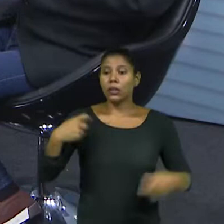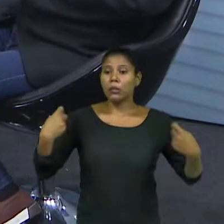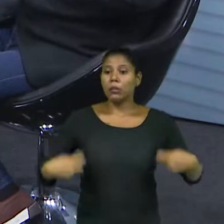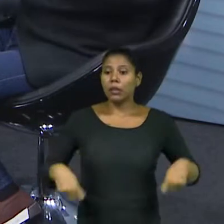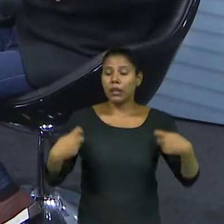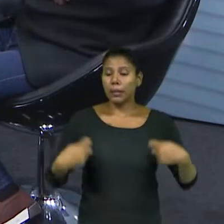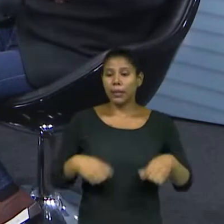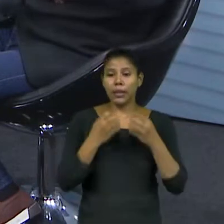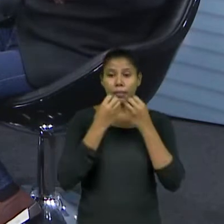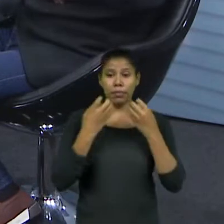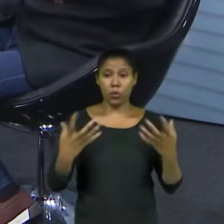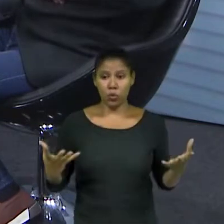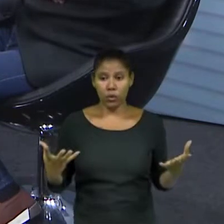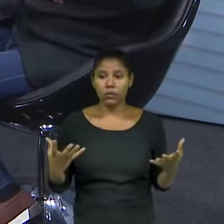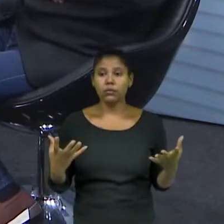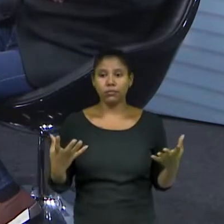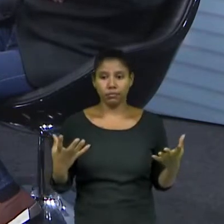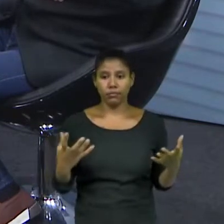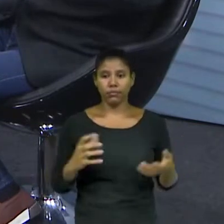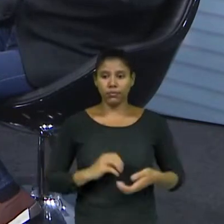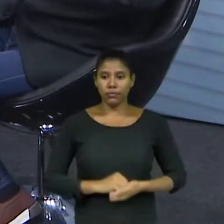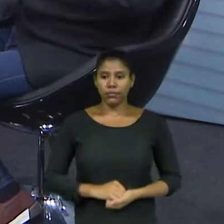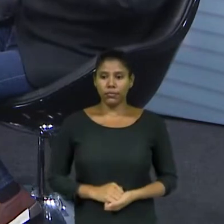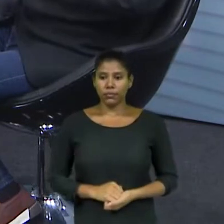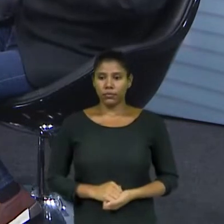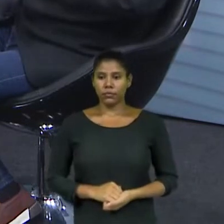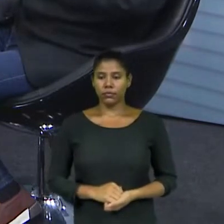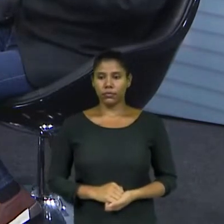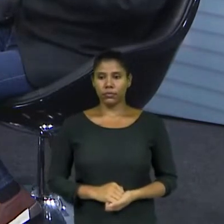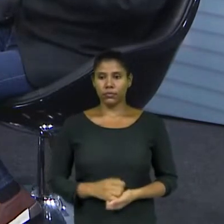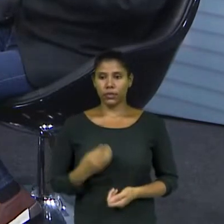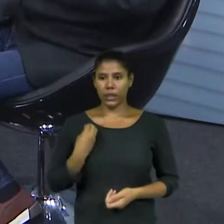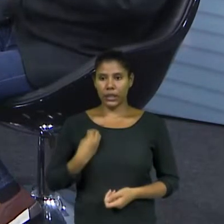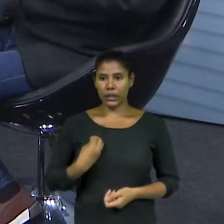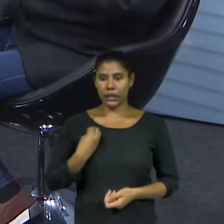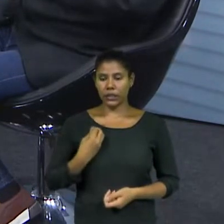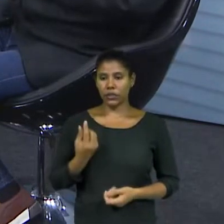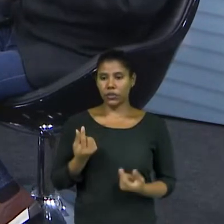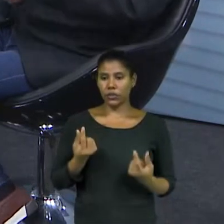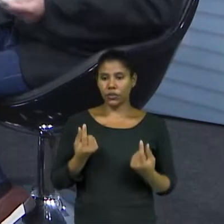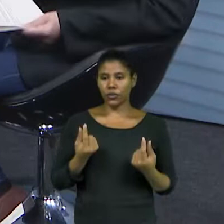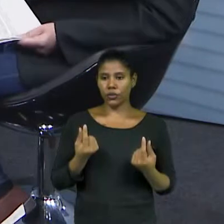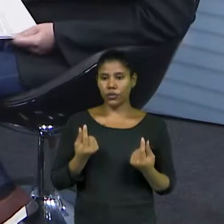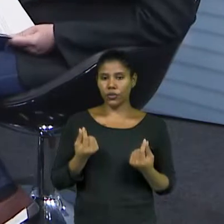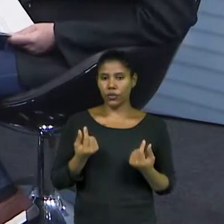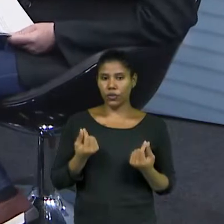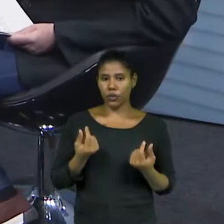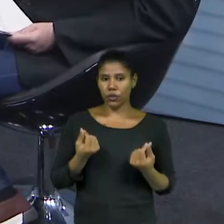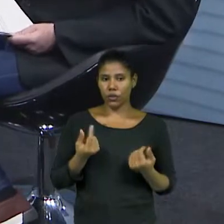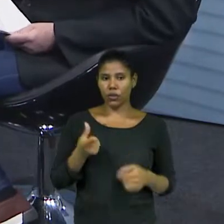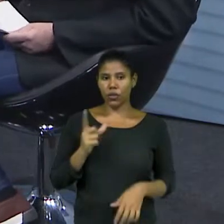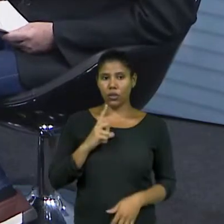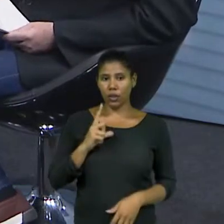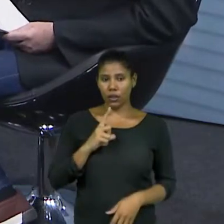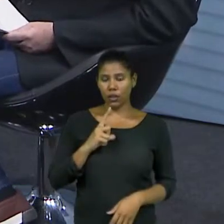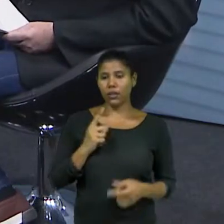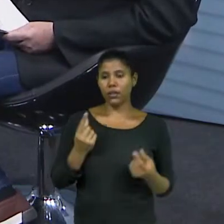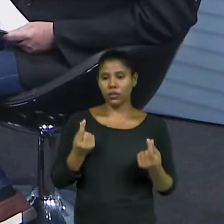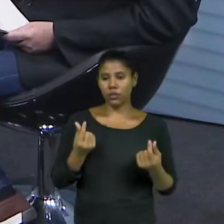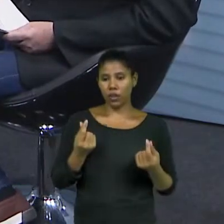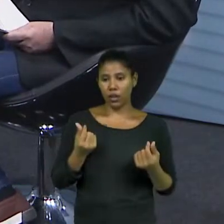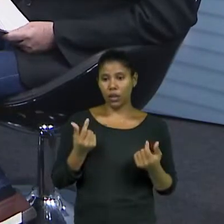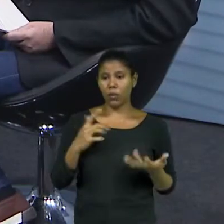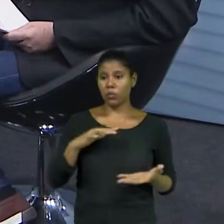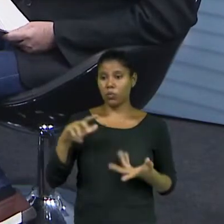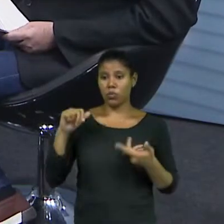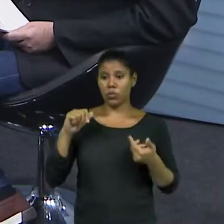boa por esses projetos. E existe muitos investidores, dinheiro novo para vir. Mas tem dinheiro demais. Demais. No mundo